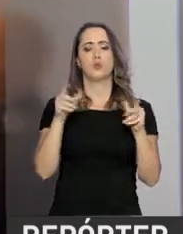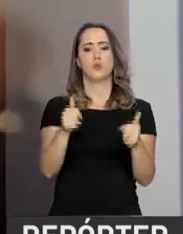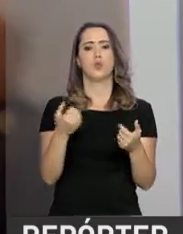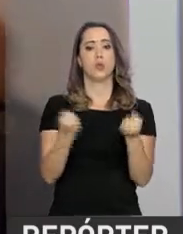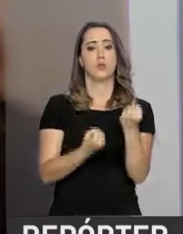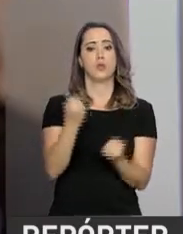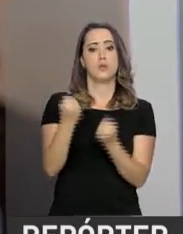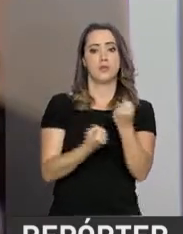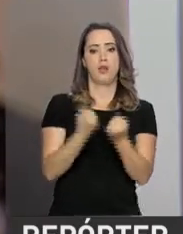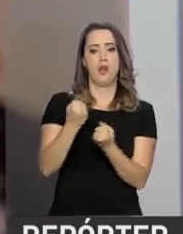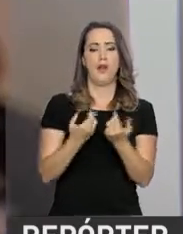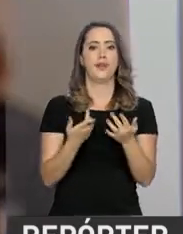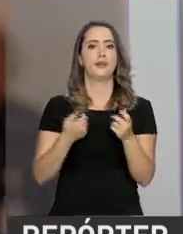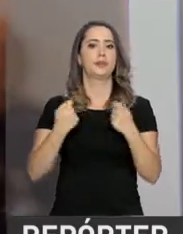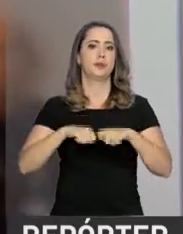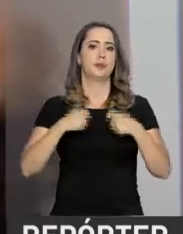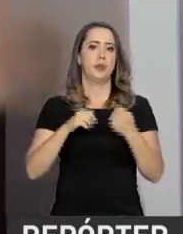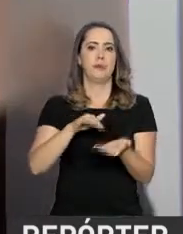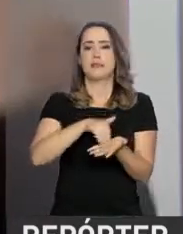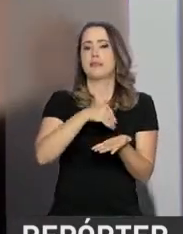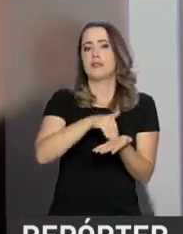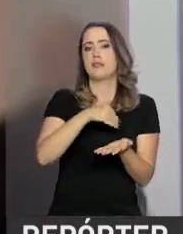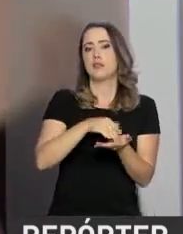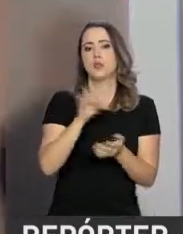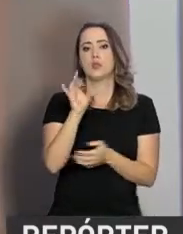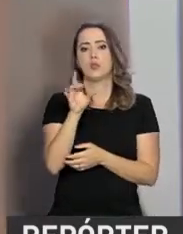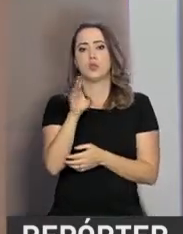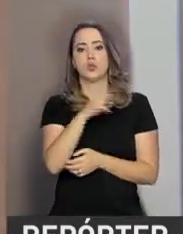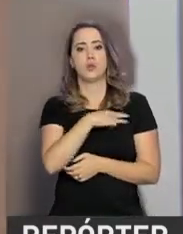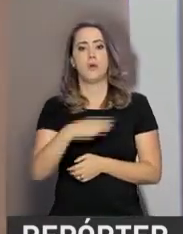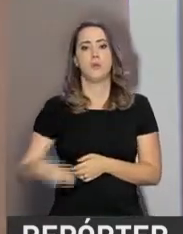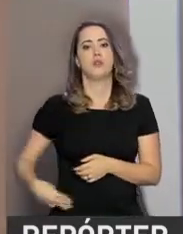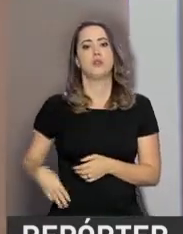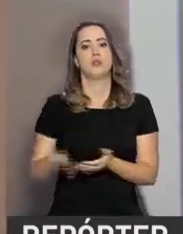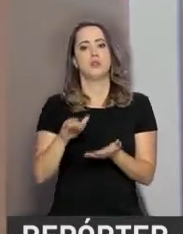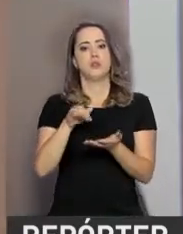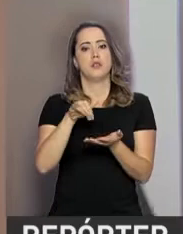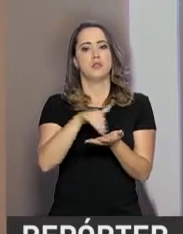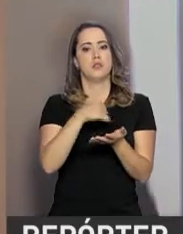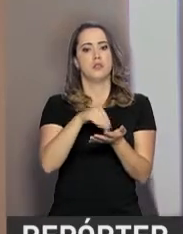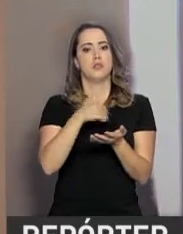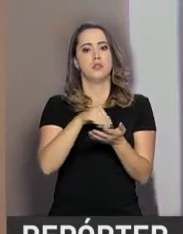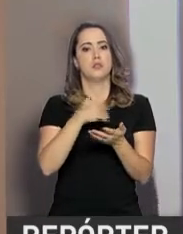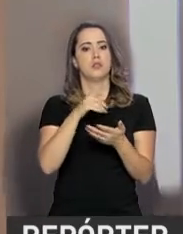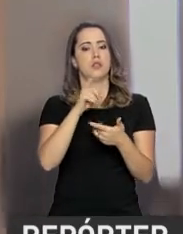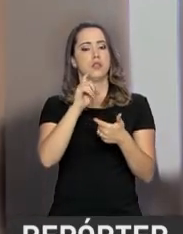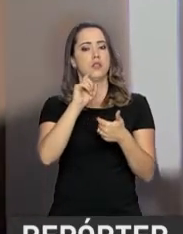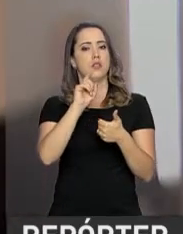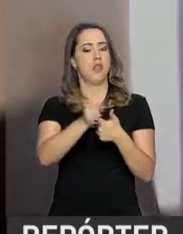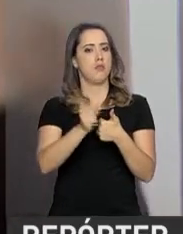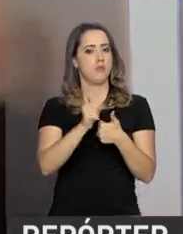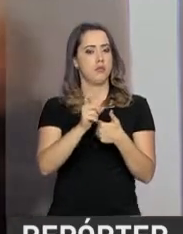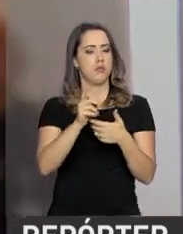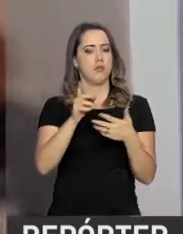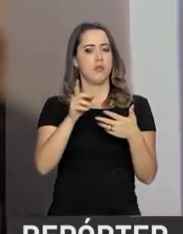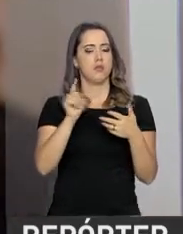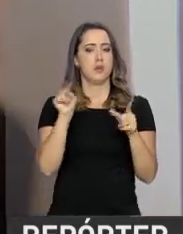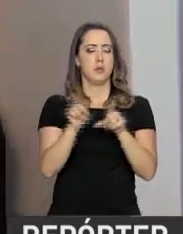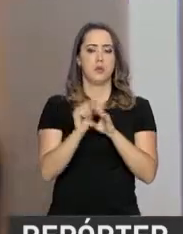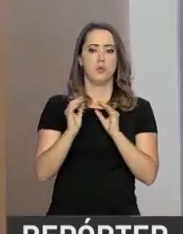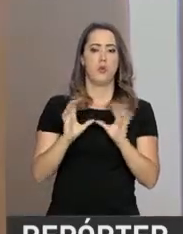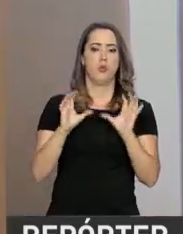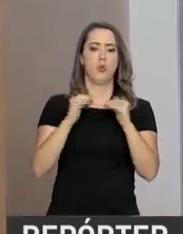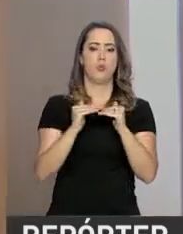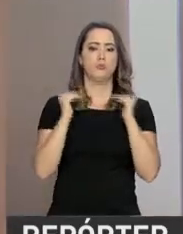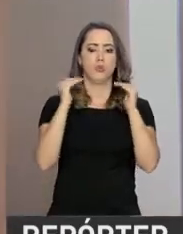todos os carros oficiais para secretários, ficaram apenas para ministros, secretários executivos em grandes linhas. Quer dizer, a gente está buscando